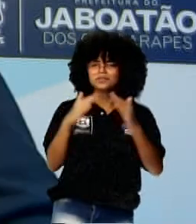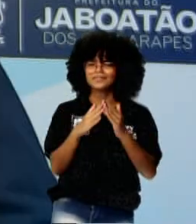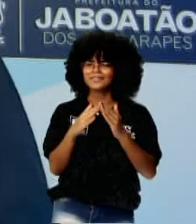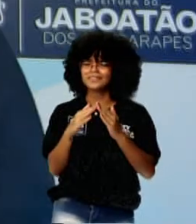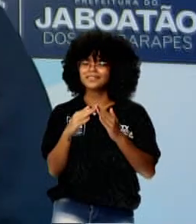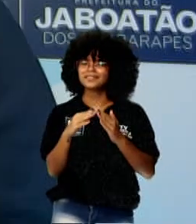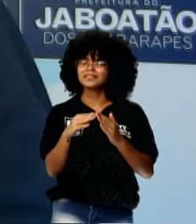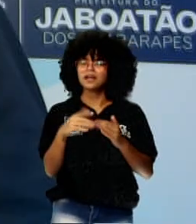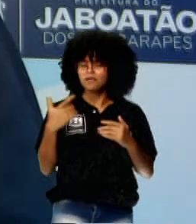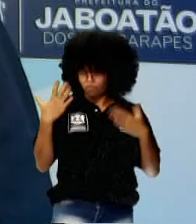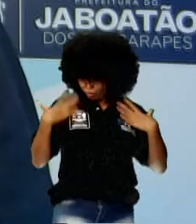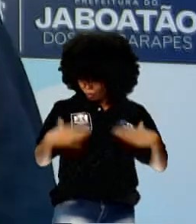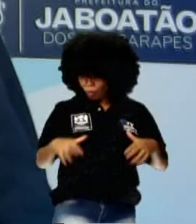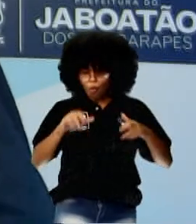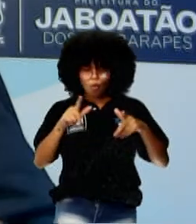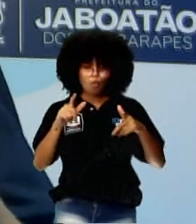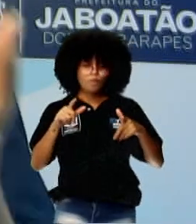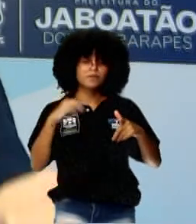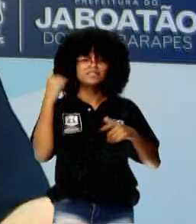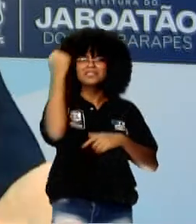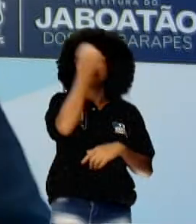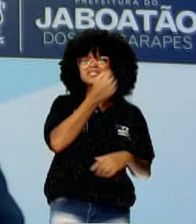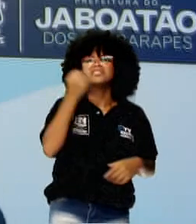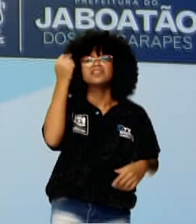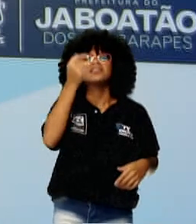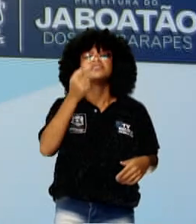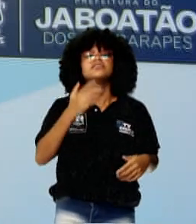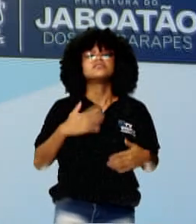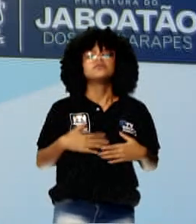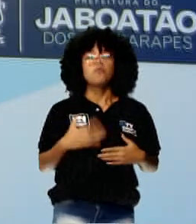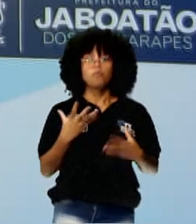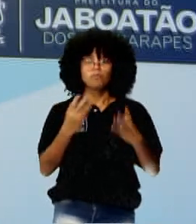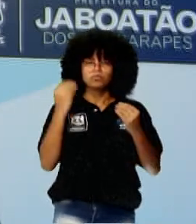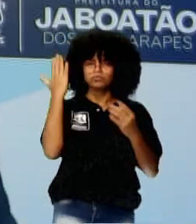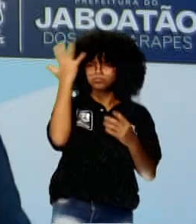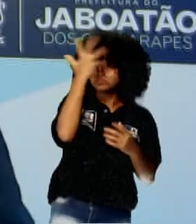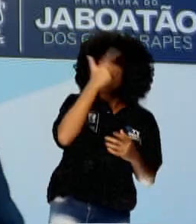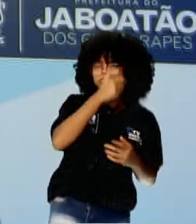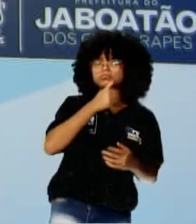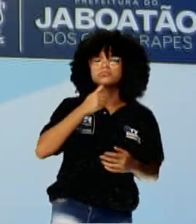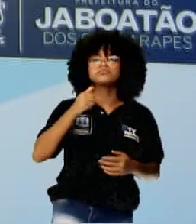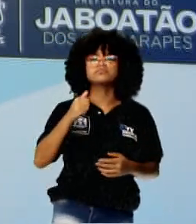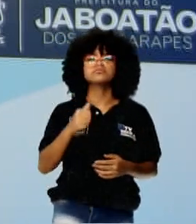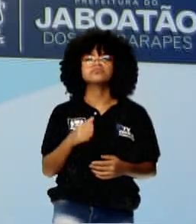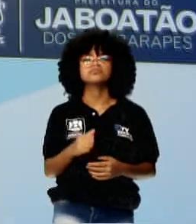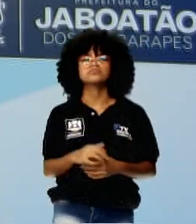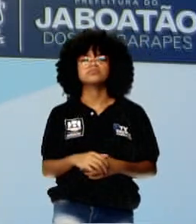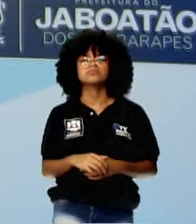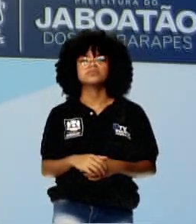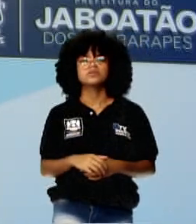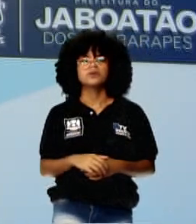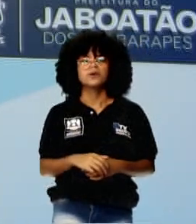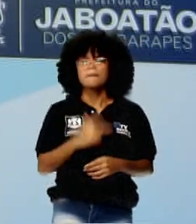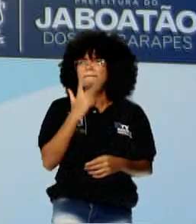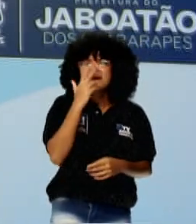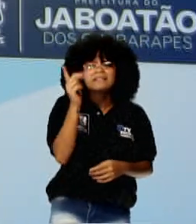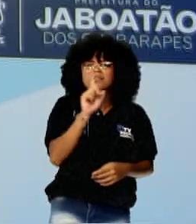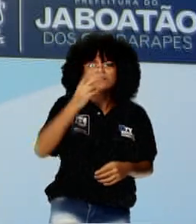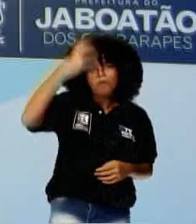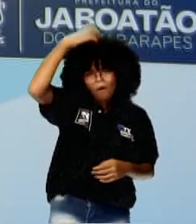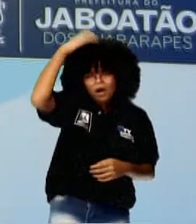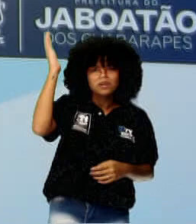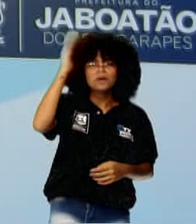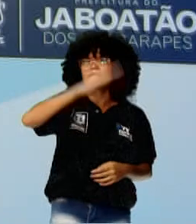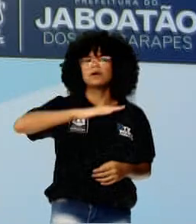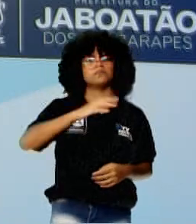foi fantasiada, sei lá como é que a gente chama, encantada, na verdade, né? Não era a feiticeira, não era a rainha,